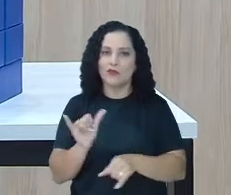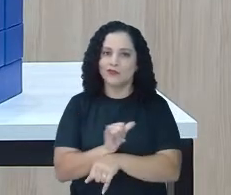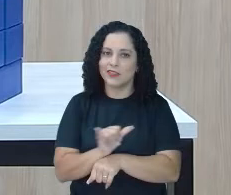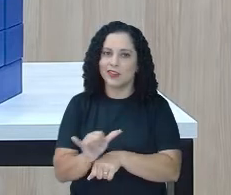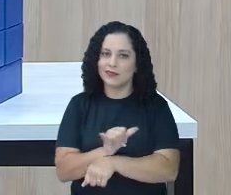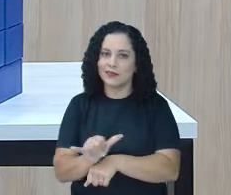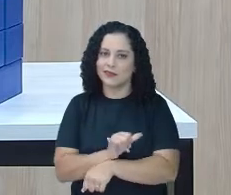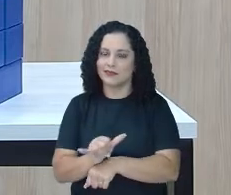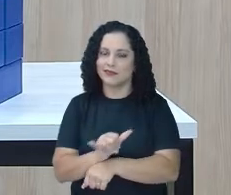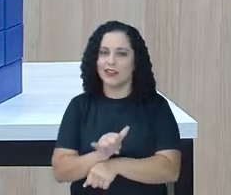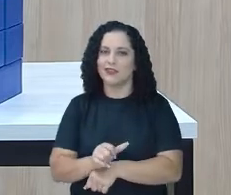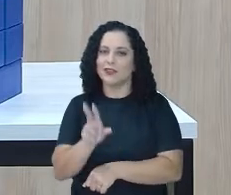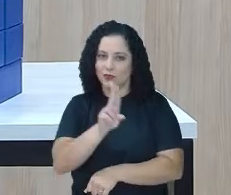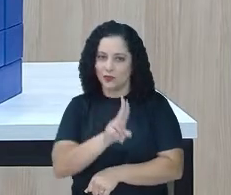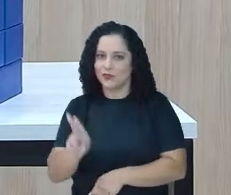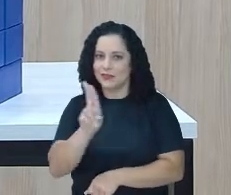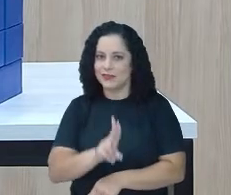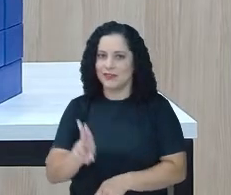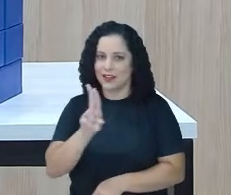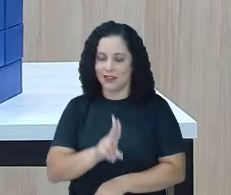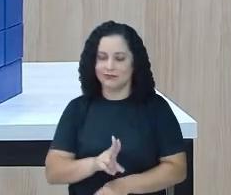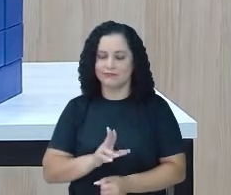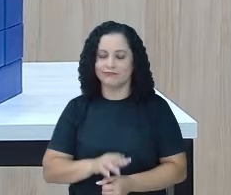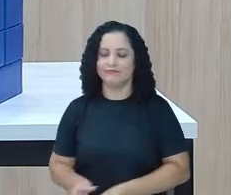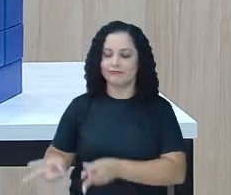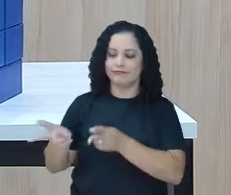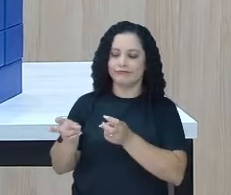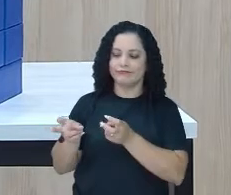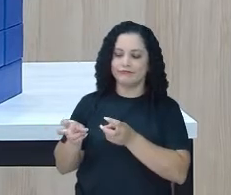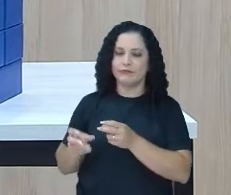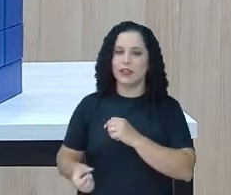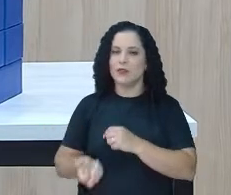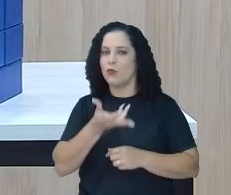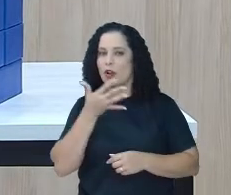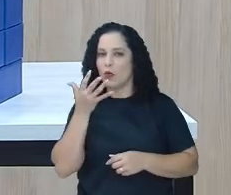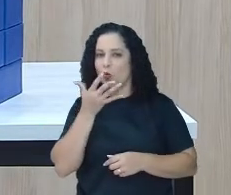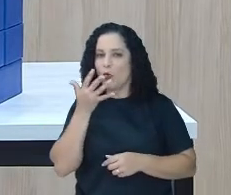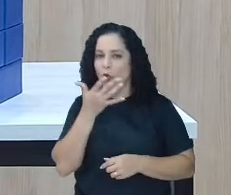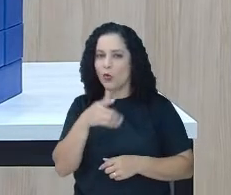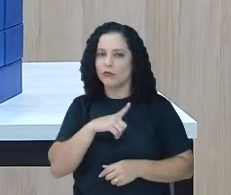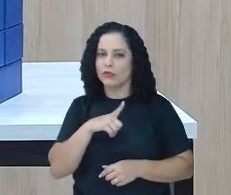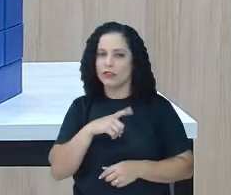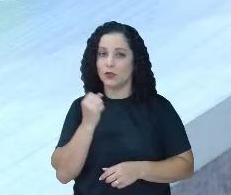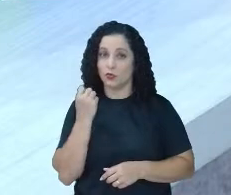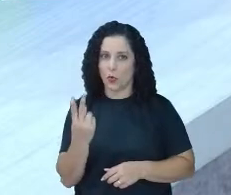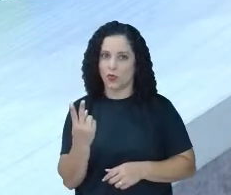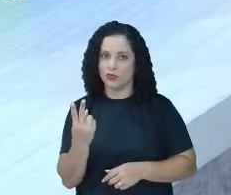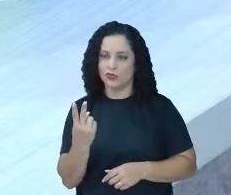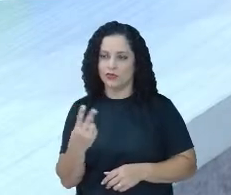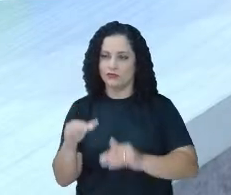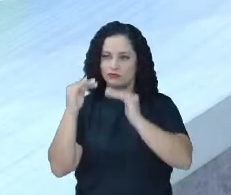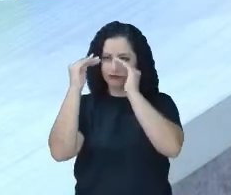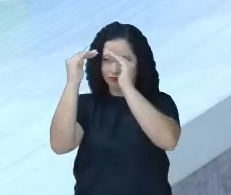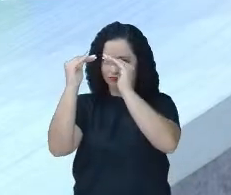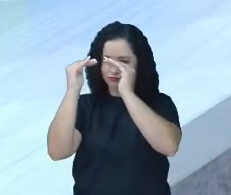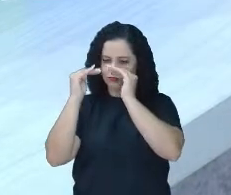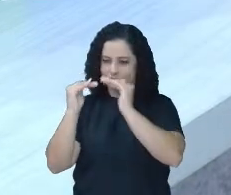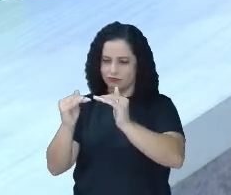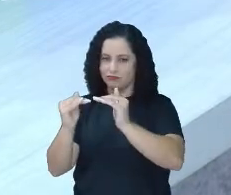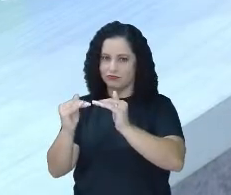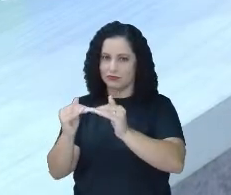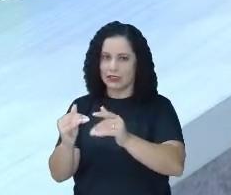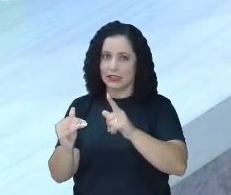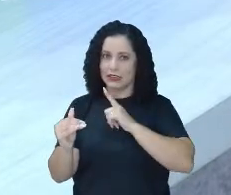que o aluno utilizou para fazer, né? De repente, ele verificou que em uma cor, a gente tinha 2 bloquinhos em cima e tinha